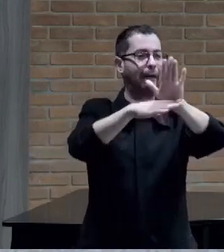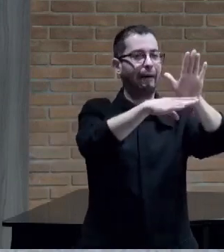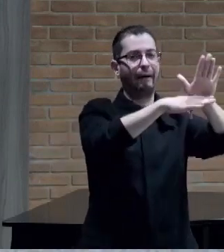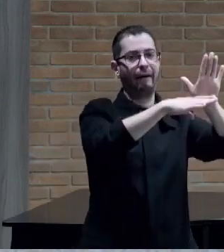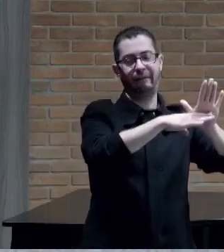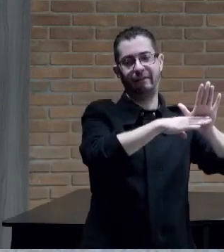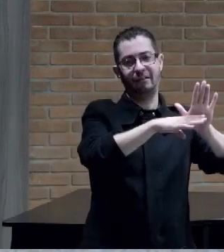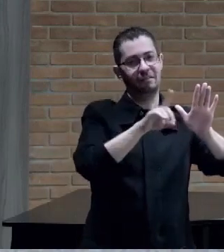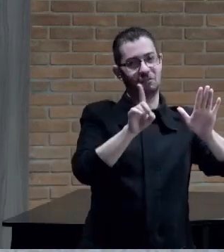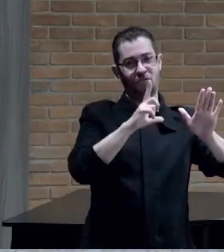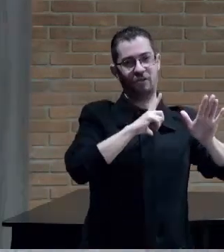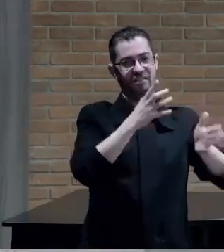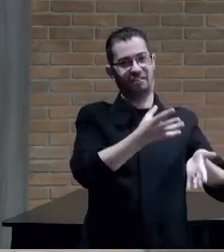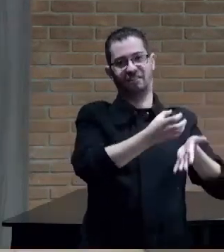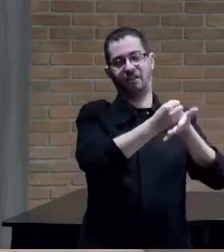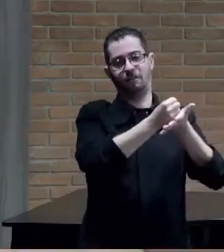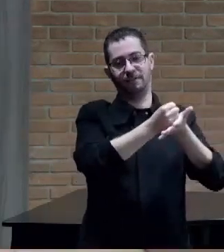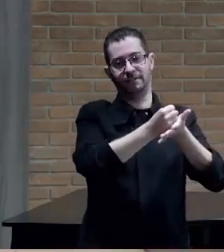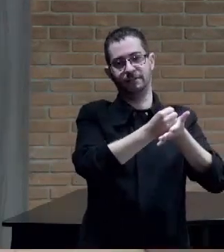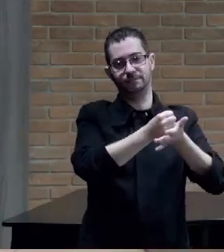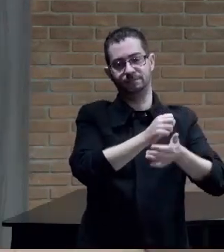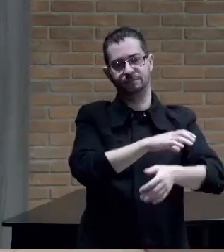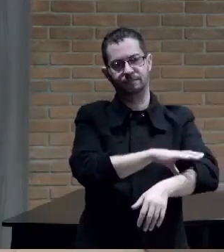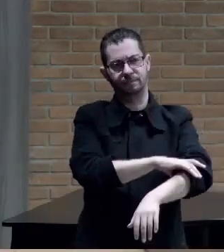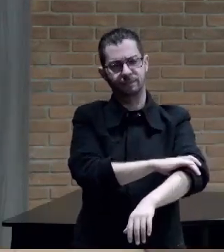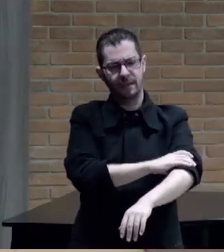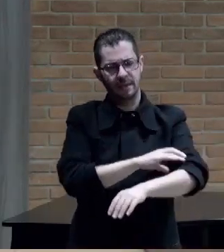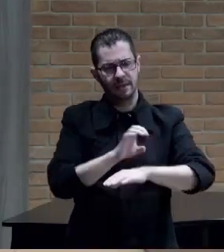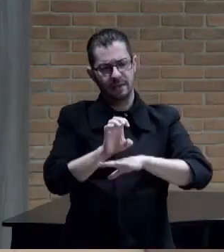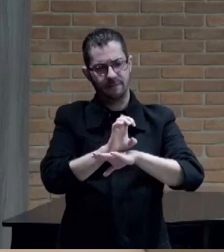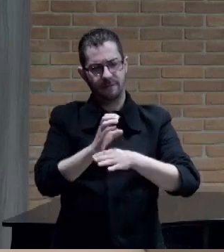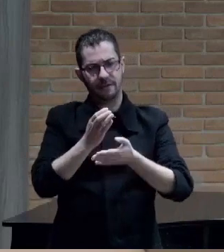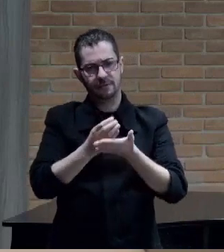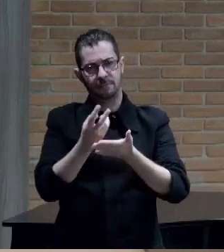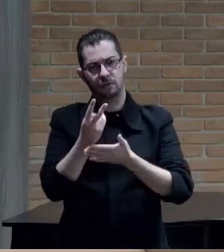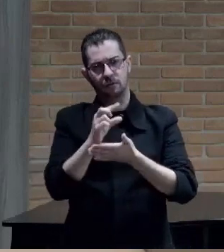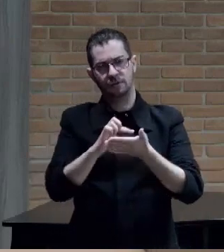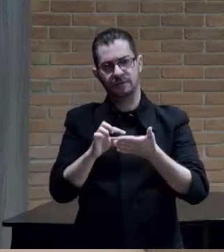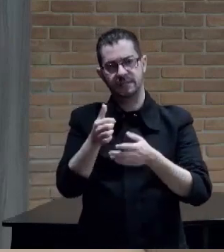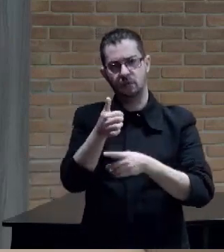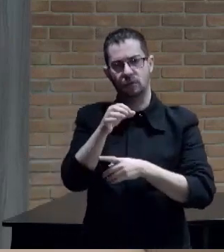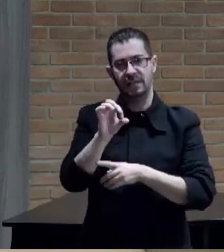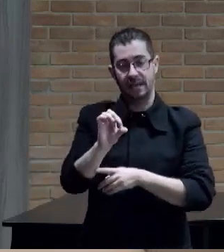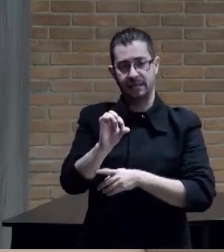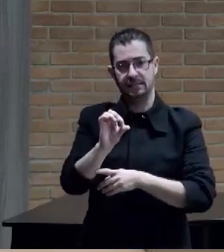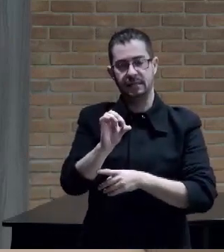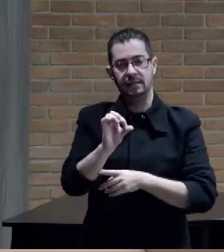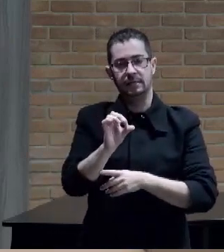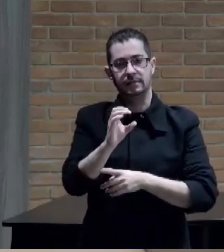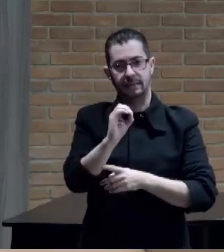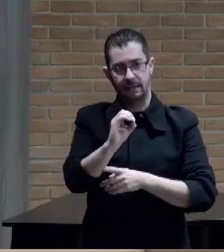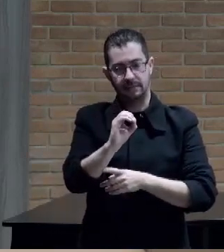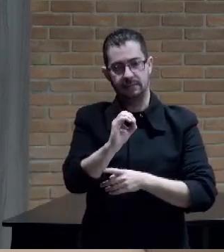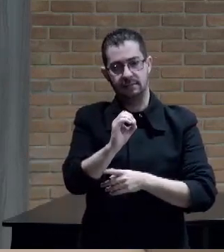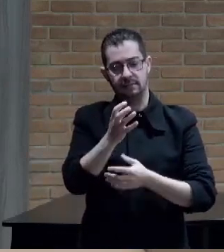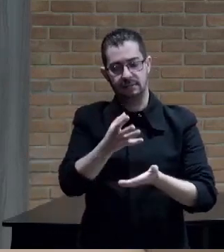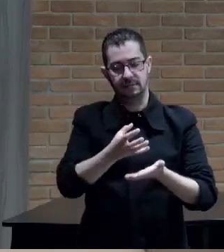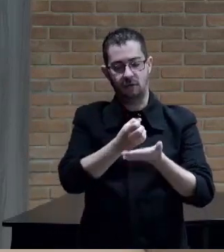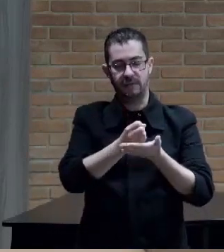Nós não vamos ler aqui, mas é o que está lá em Efésios 2:10. Portanto, salvação não